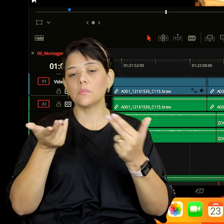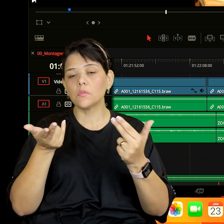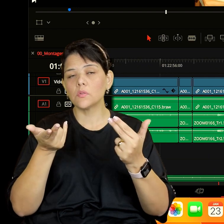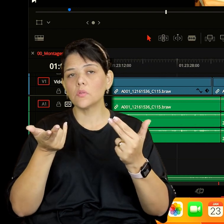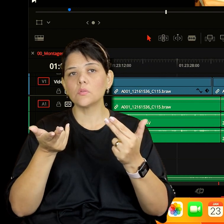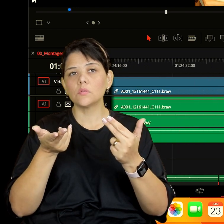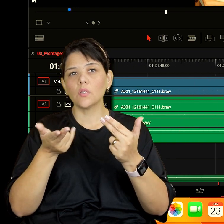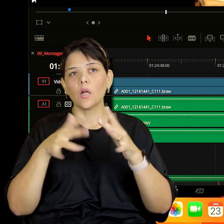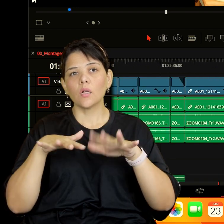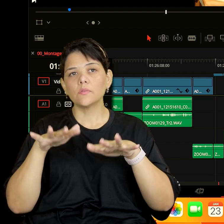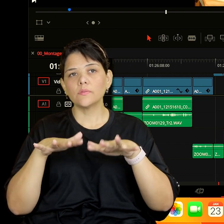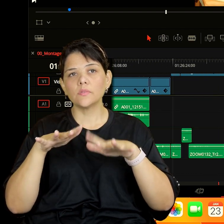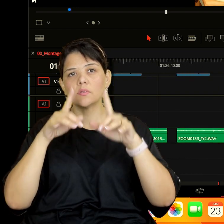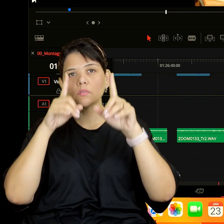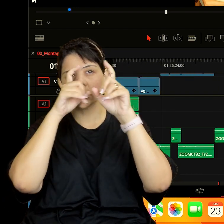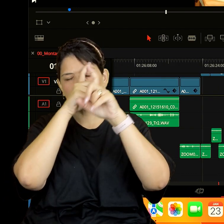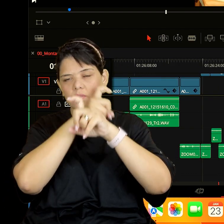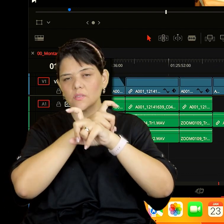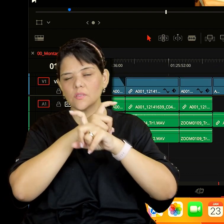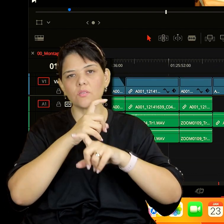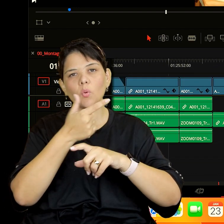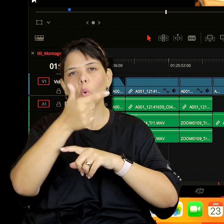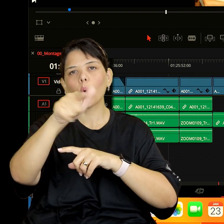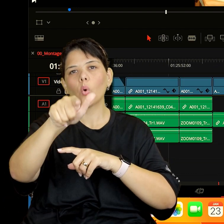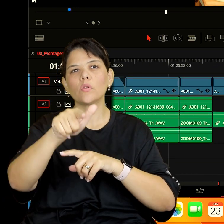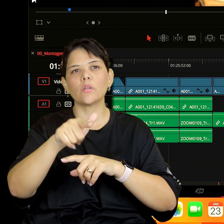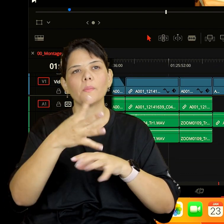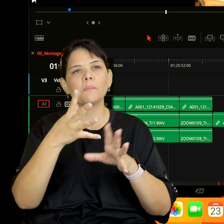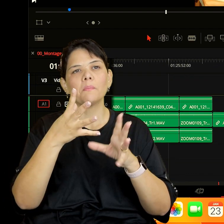complicado, tem vezes que é ridículo.